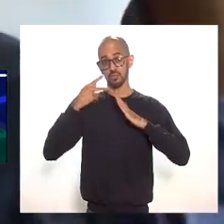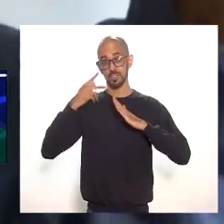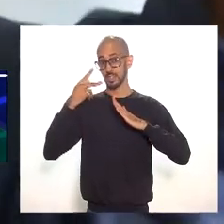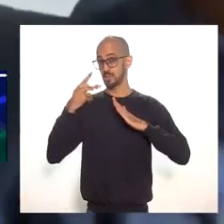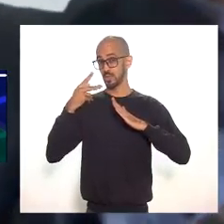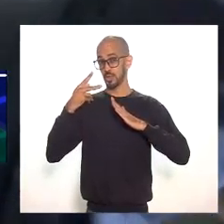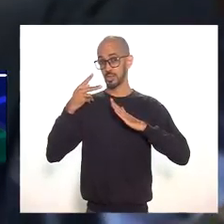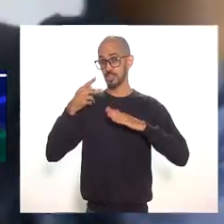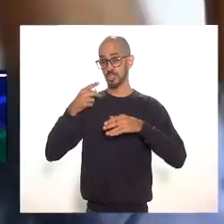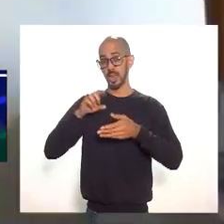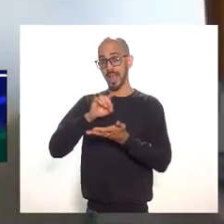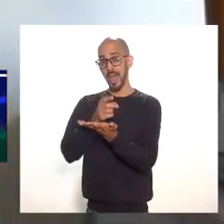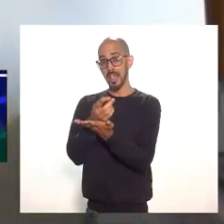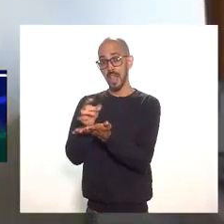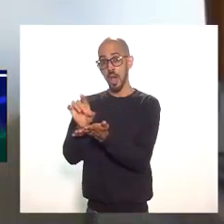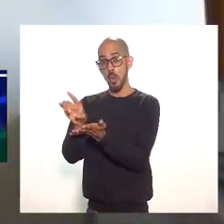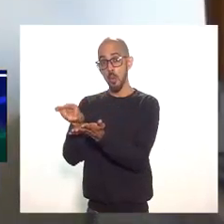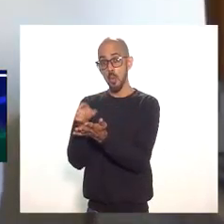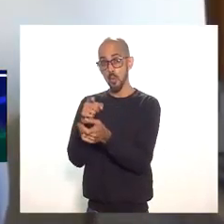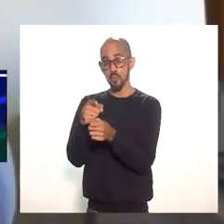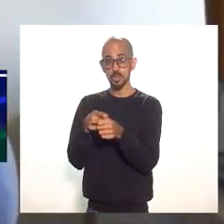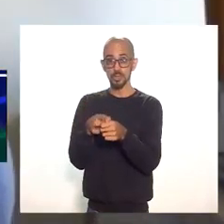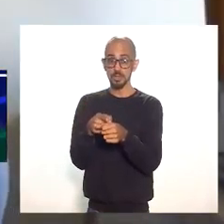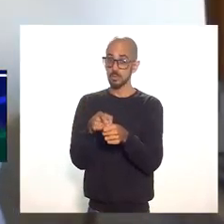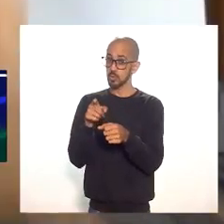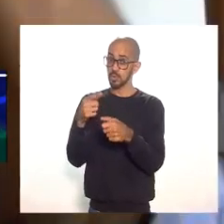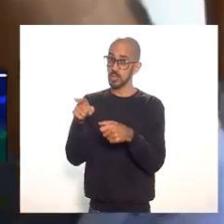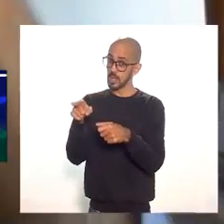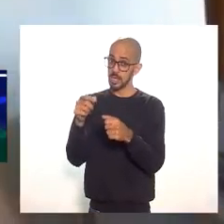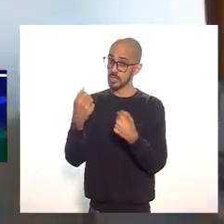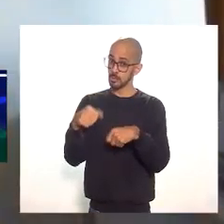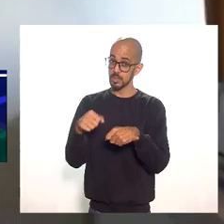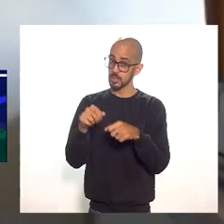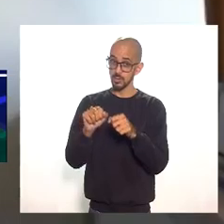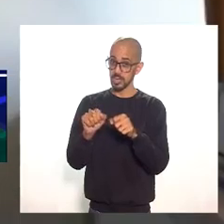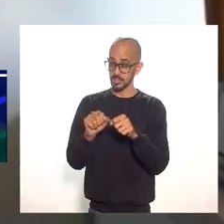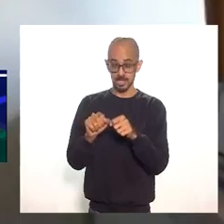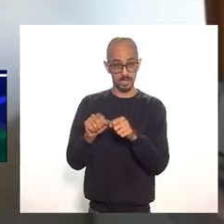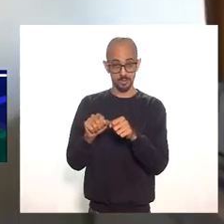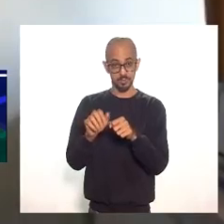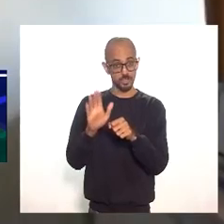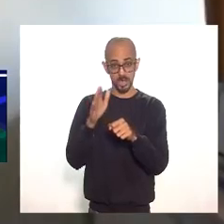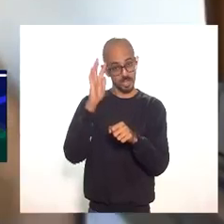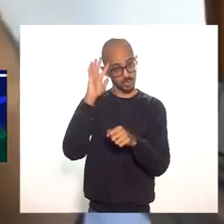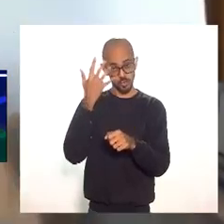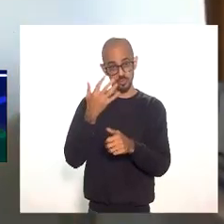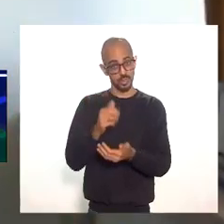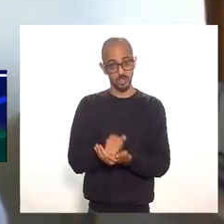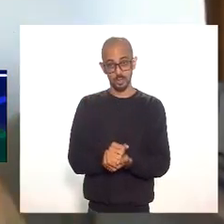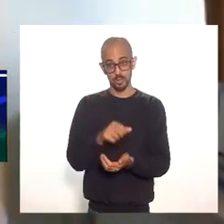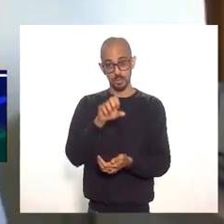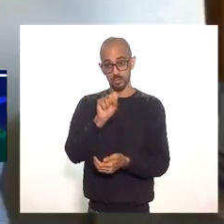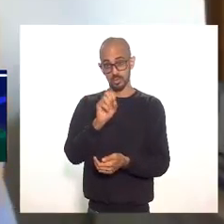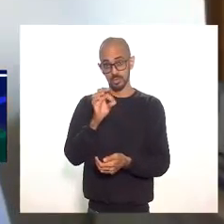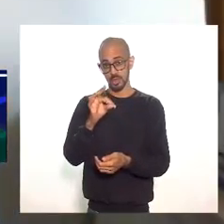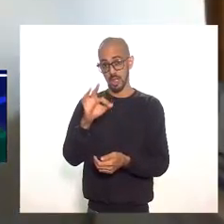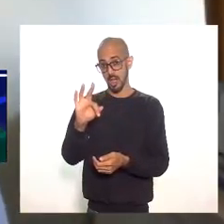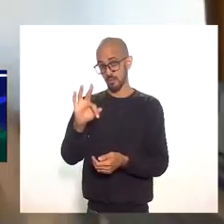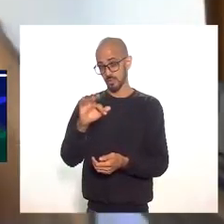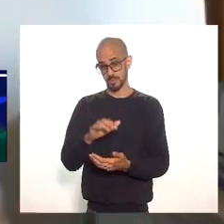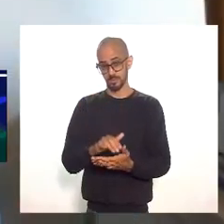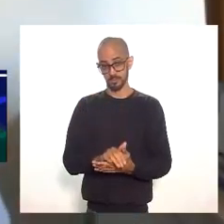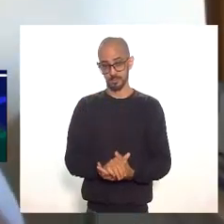que deve fazer essa prefeitura. Está decidido, volto a repetir, pelo Supremo Tribunal